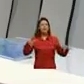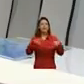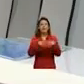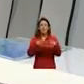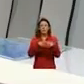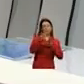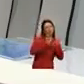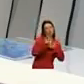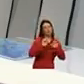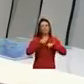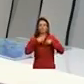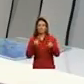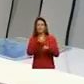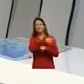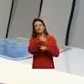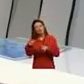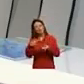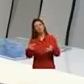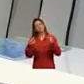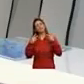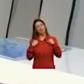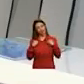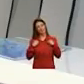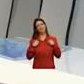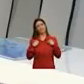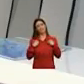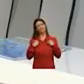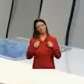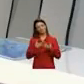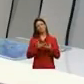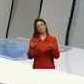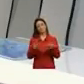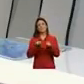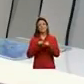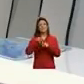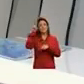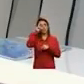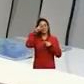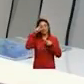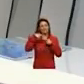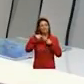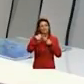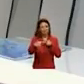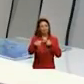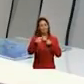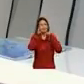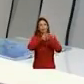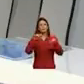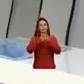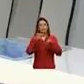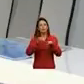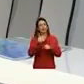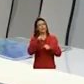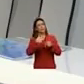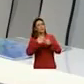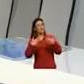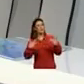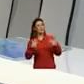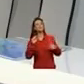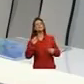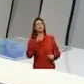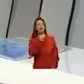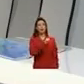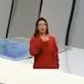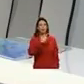dessa rede, merecem. Também na próxima segunda-feira será divulgada a terceira ferramenta, que é o nosso aplicativo Conexão